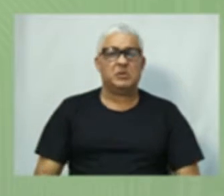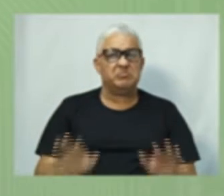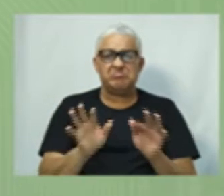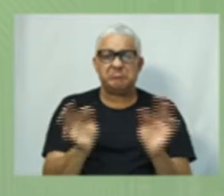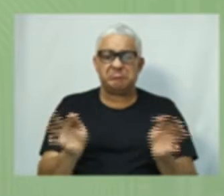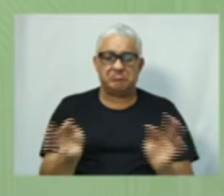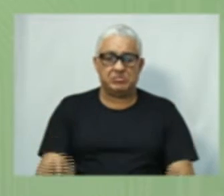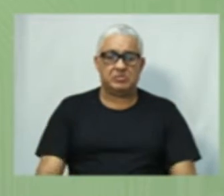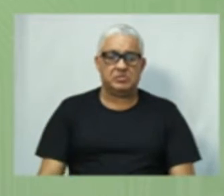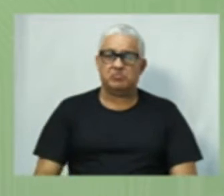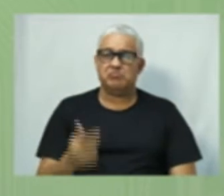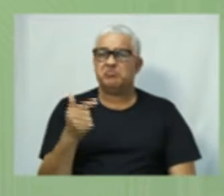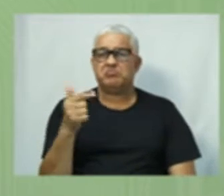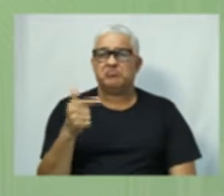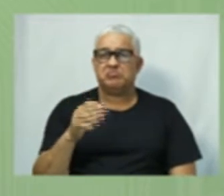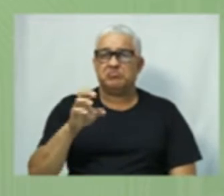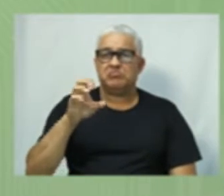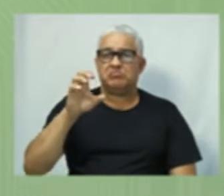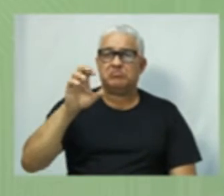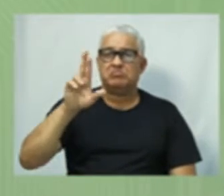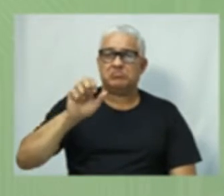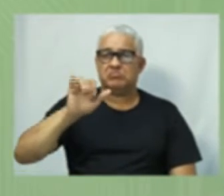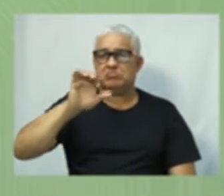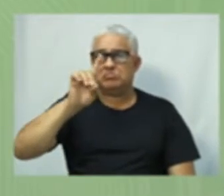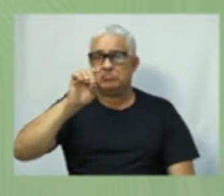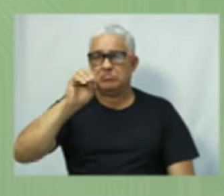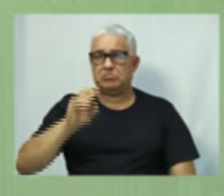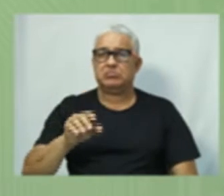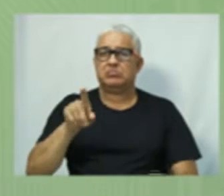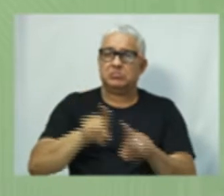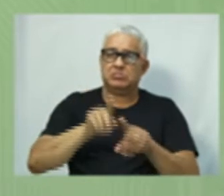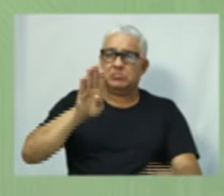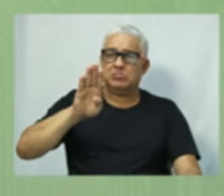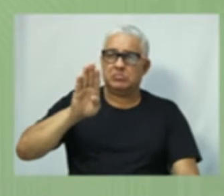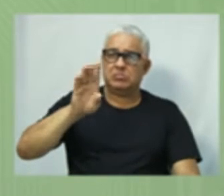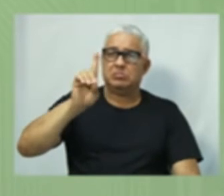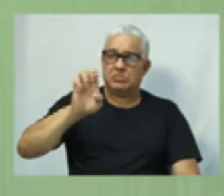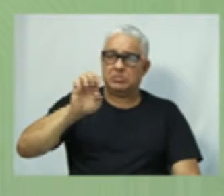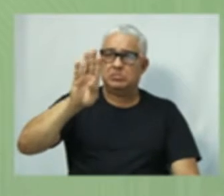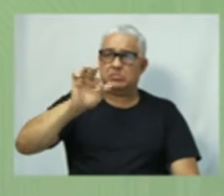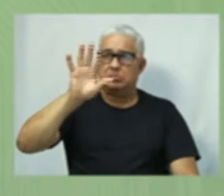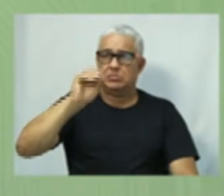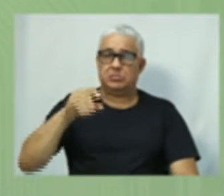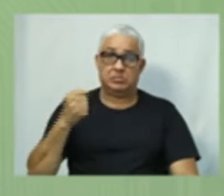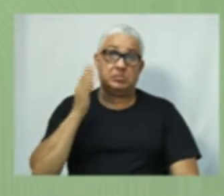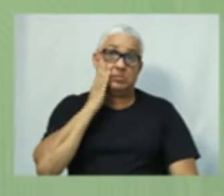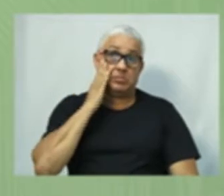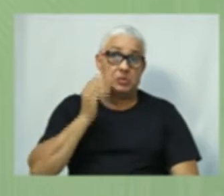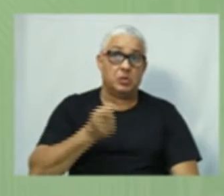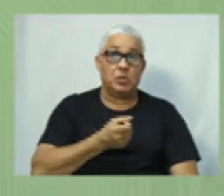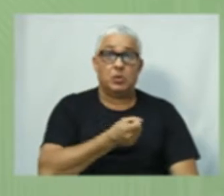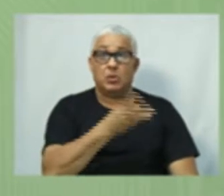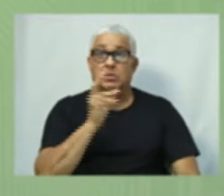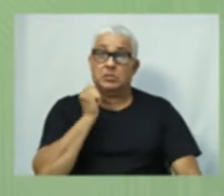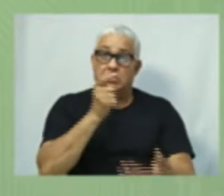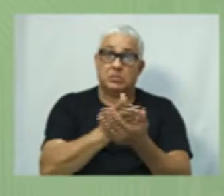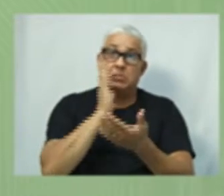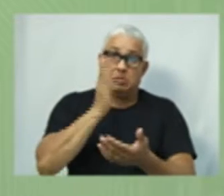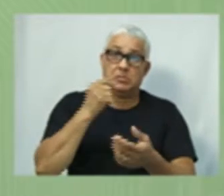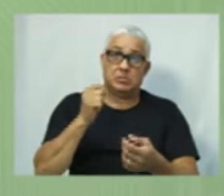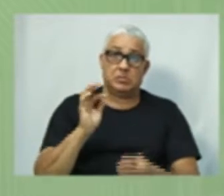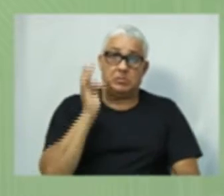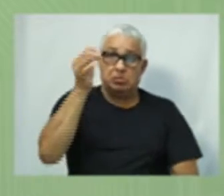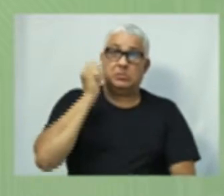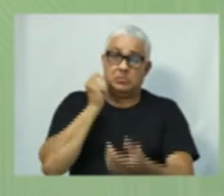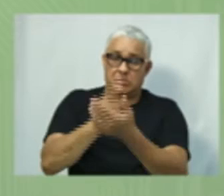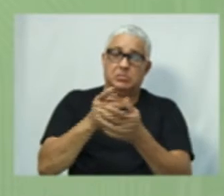parte de crédito e débito. Você tem que saber quanto já pagou e quanto vai ter que pagar. Lá é muito simples, jogou 10%